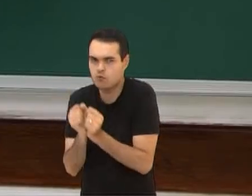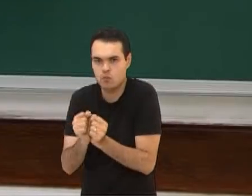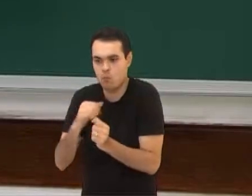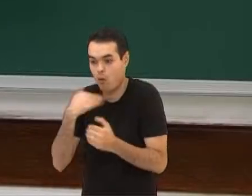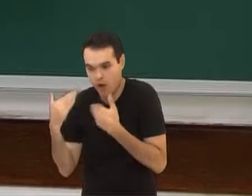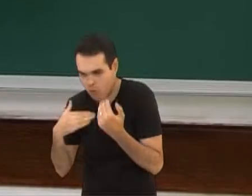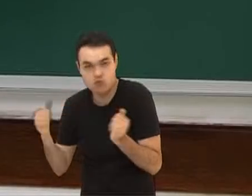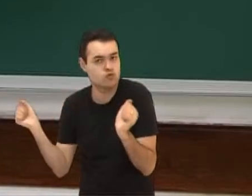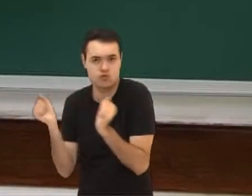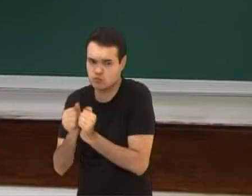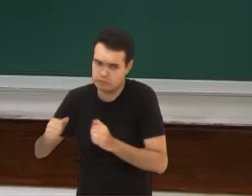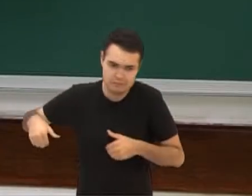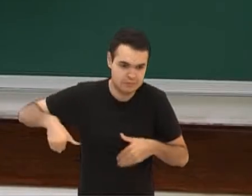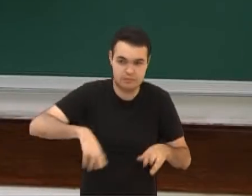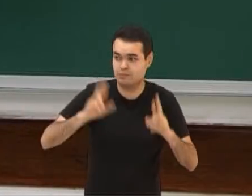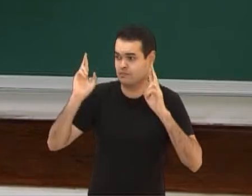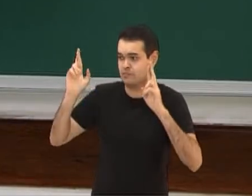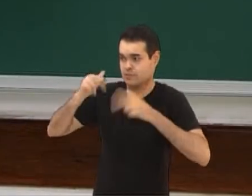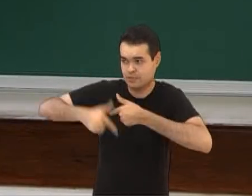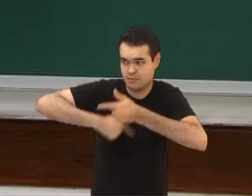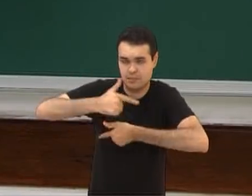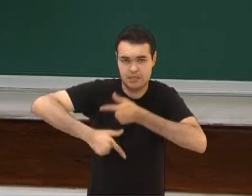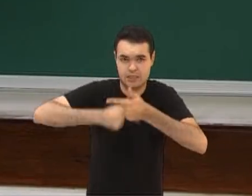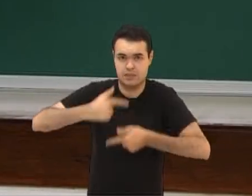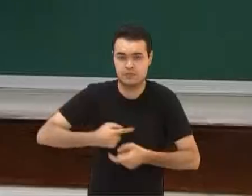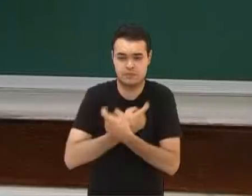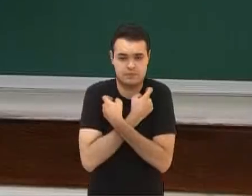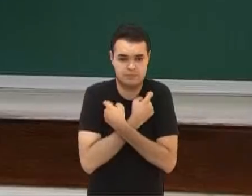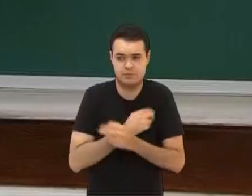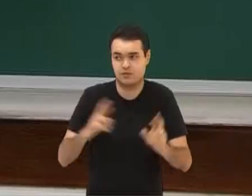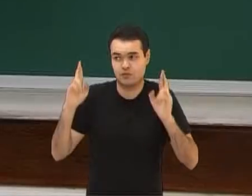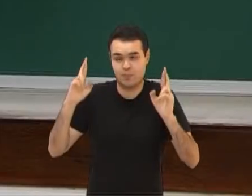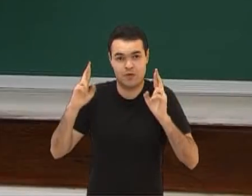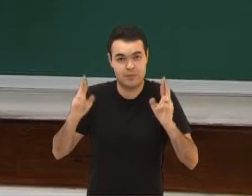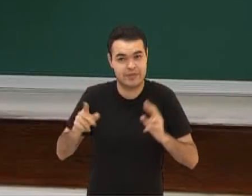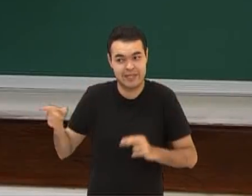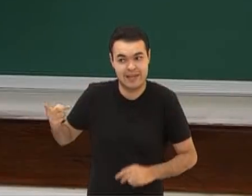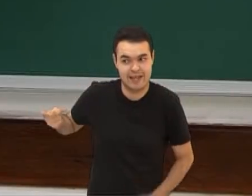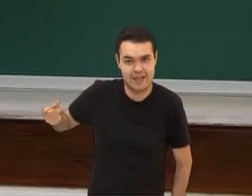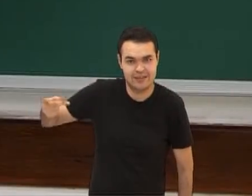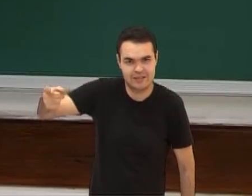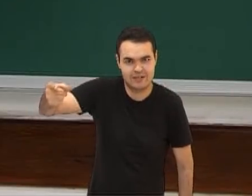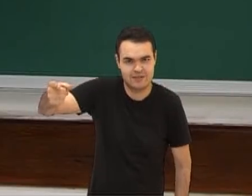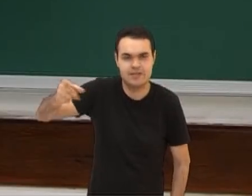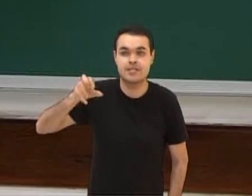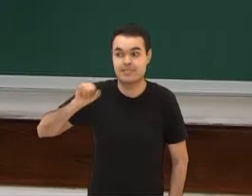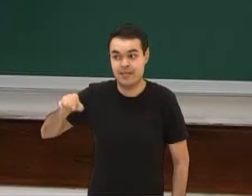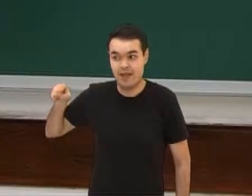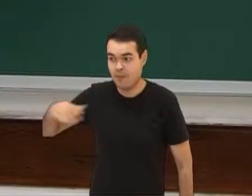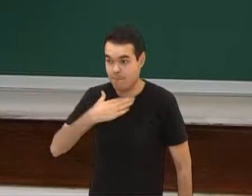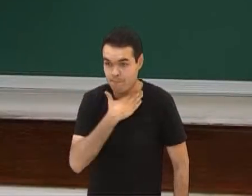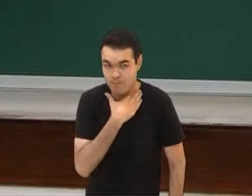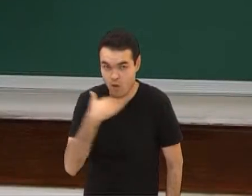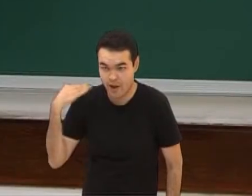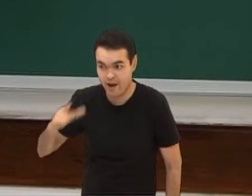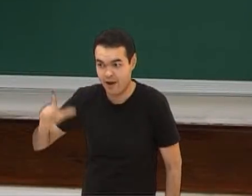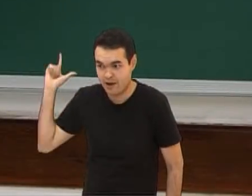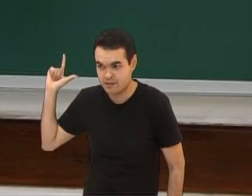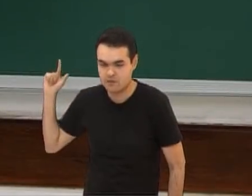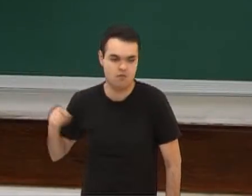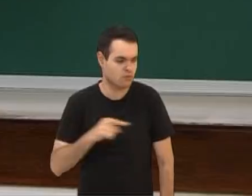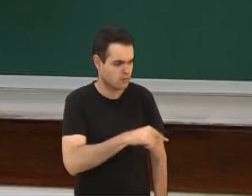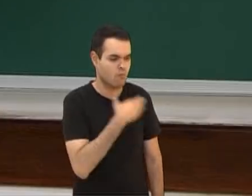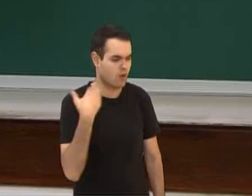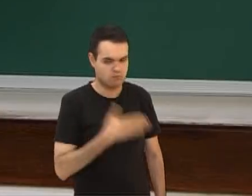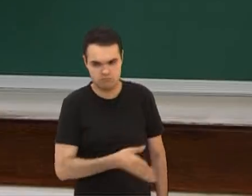túmulo. Então, você tinha que torcer, você trabalhava para o faraó, você tinha que torcer para ele ser eterno. Porque se ele morresse cedo, você